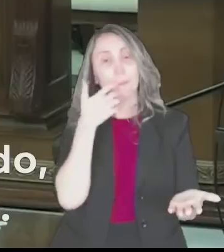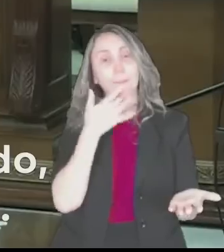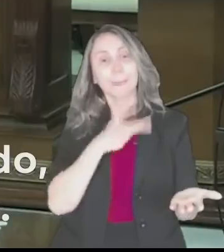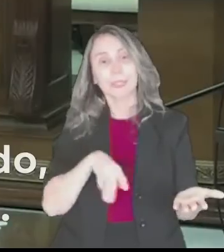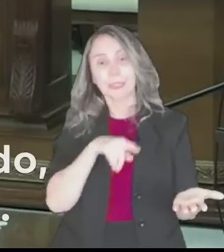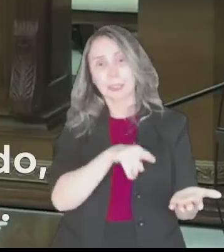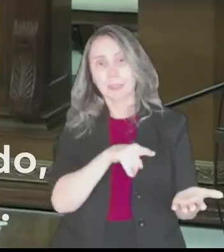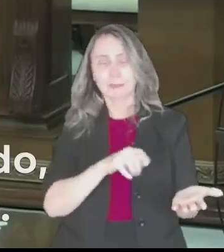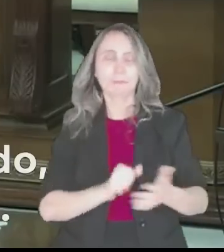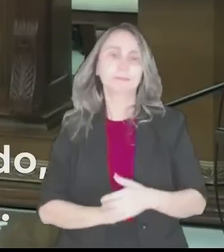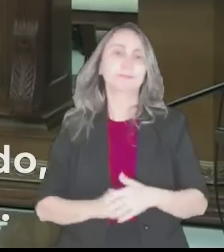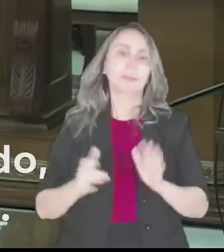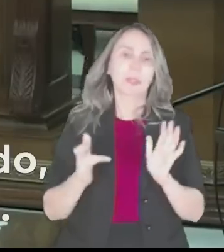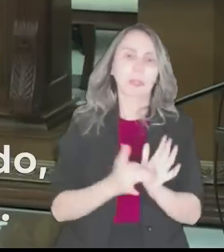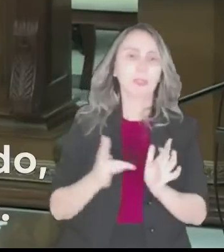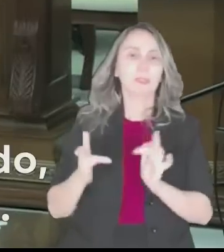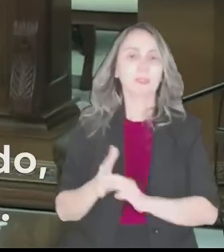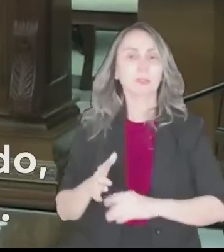menina, disse-lhe: